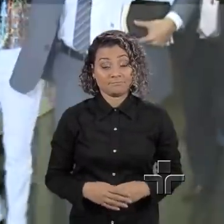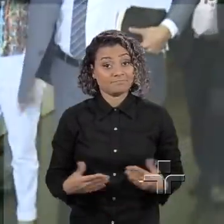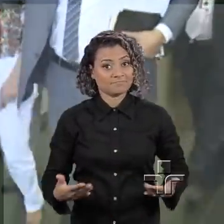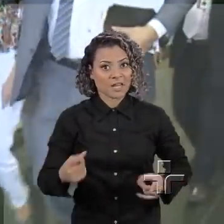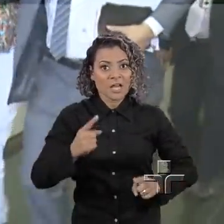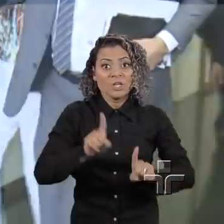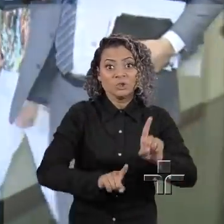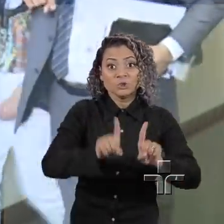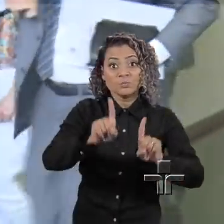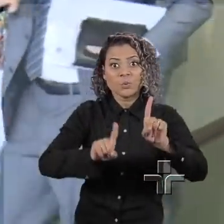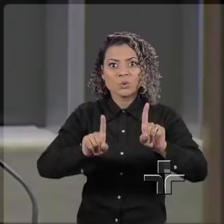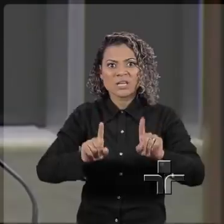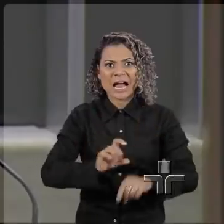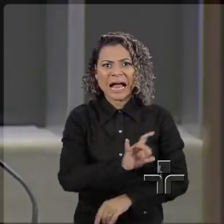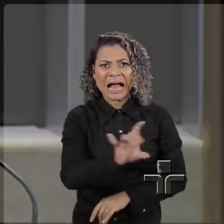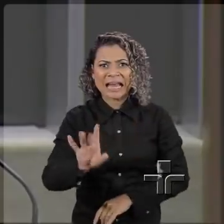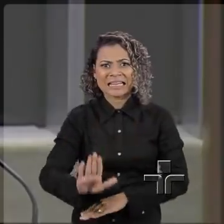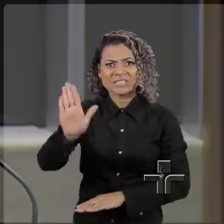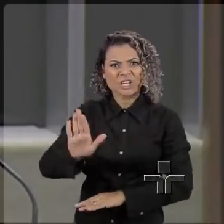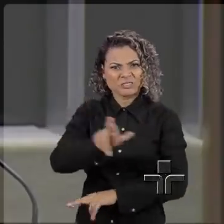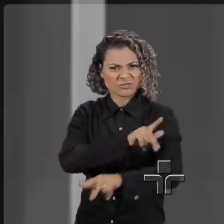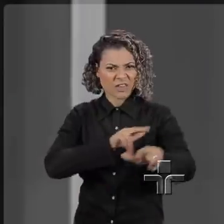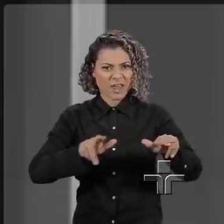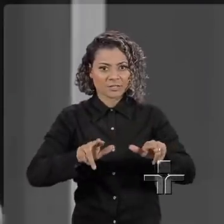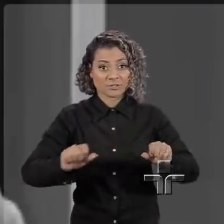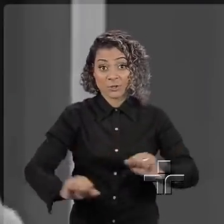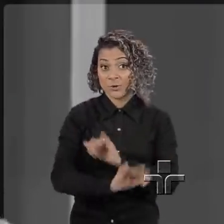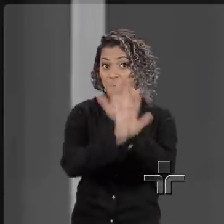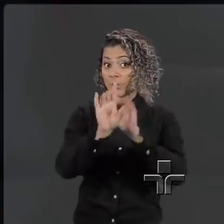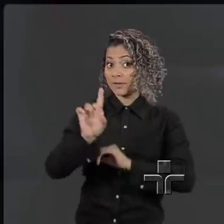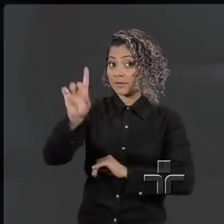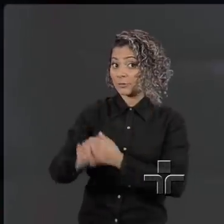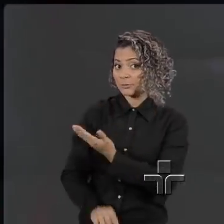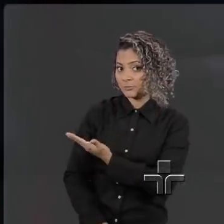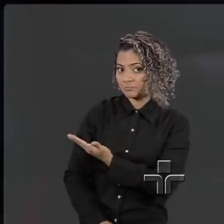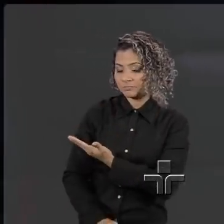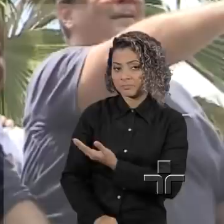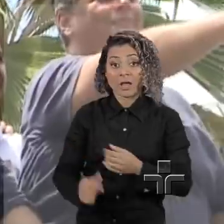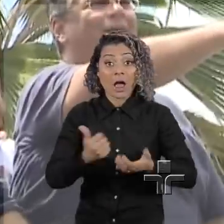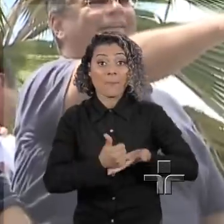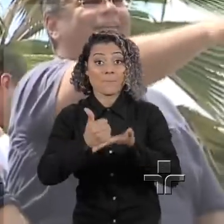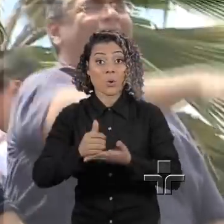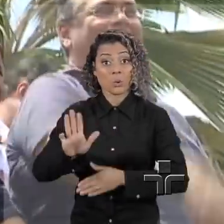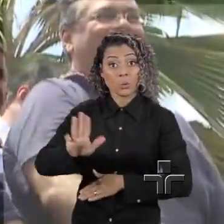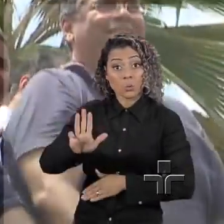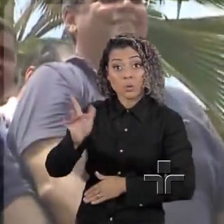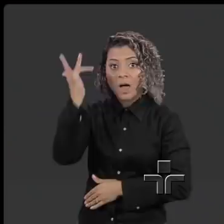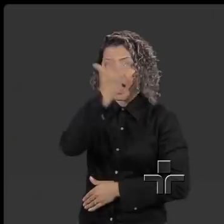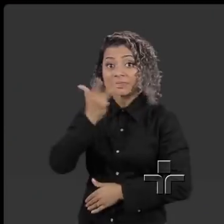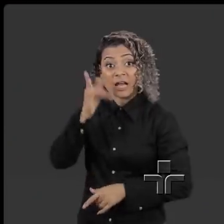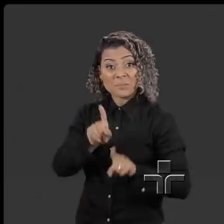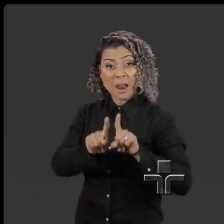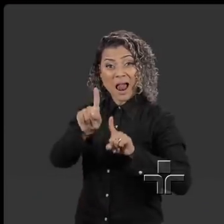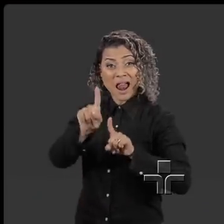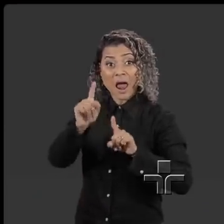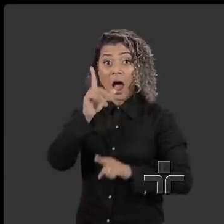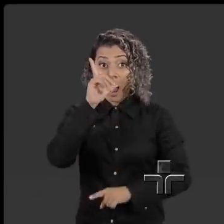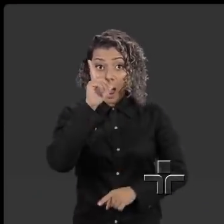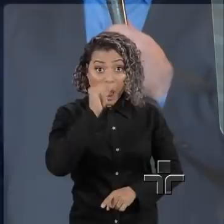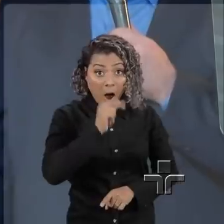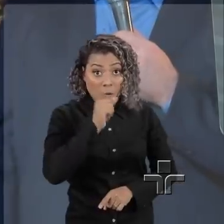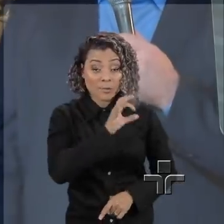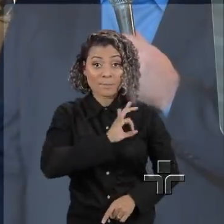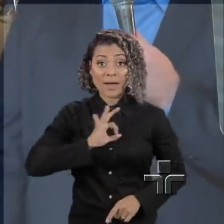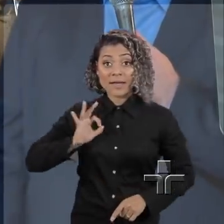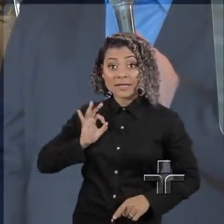Uma disputa com candidatos diferenciados. Glória a Deus. Com o apoio de Lula, Haddad ultrapassa Alckmin, Marina